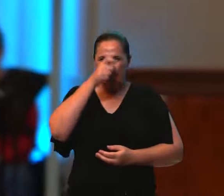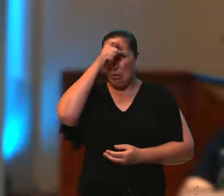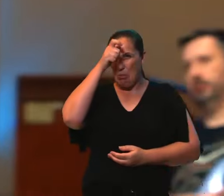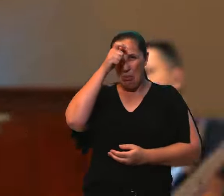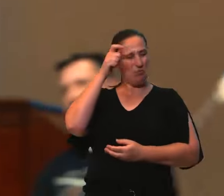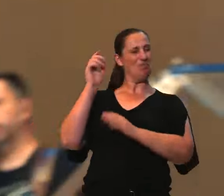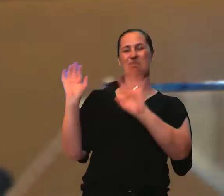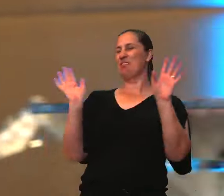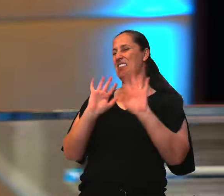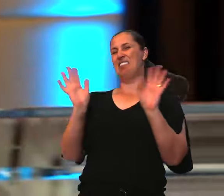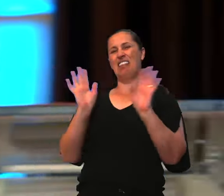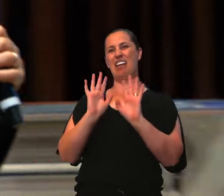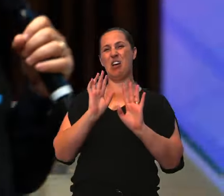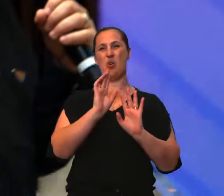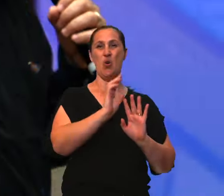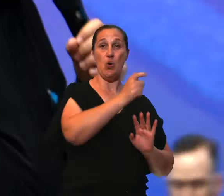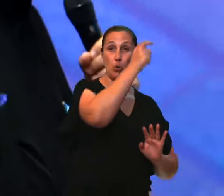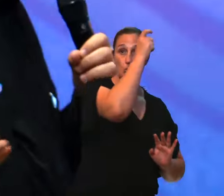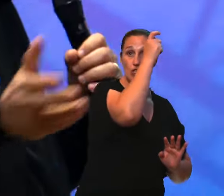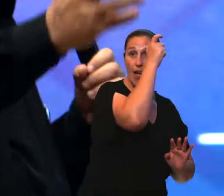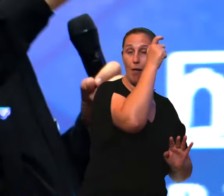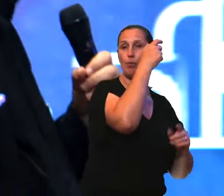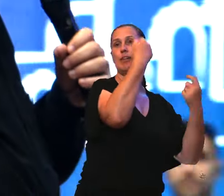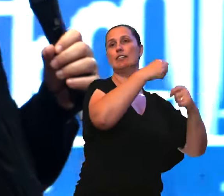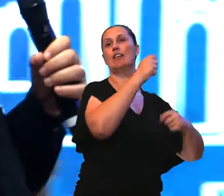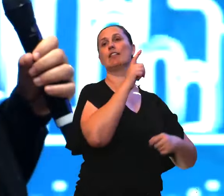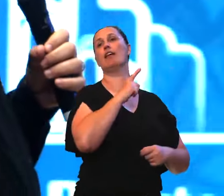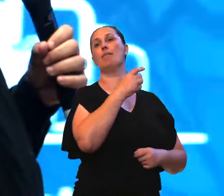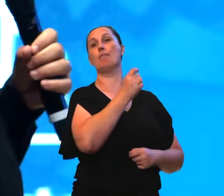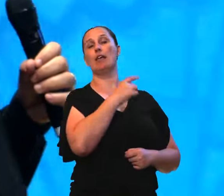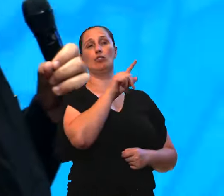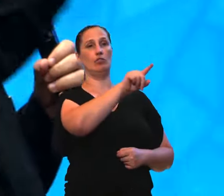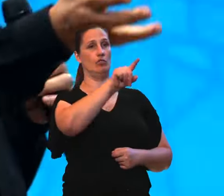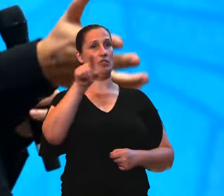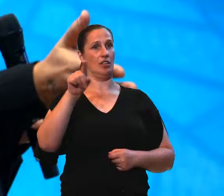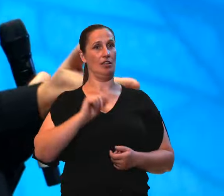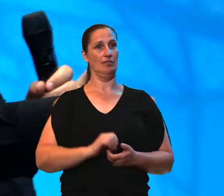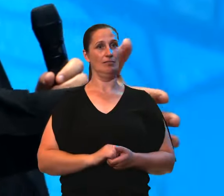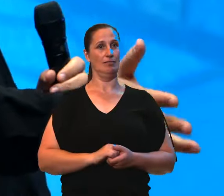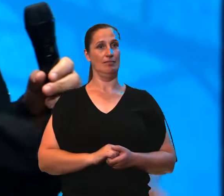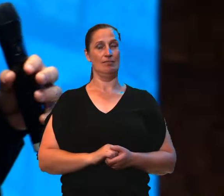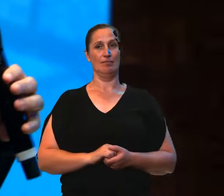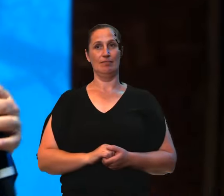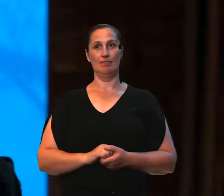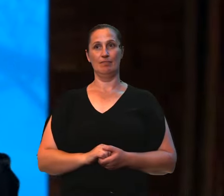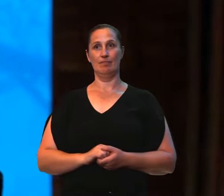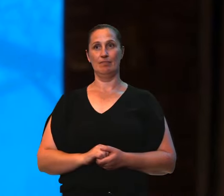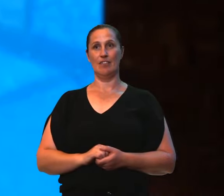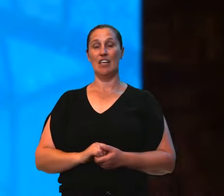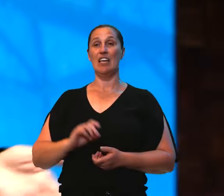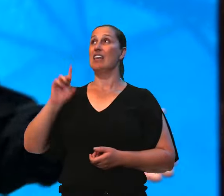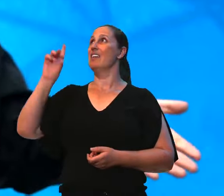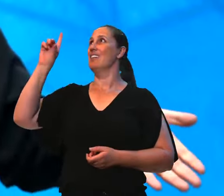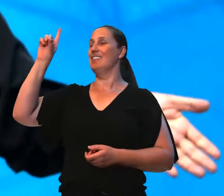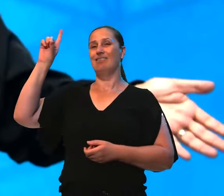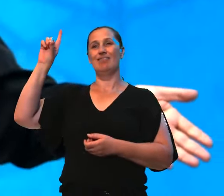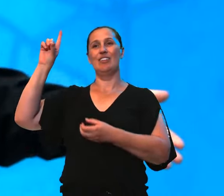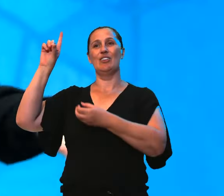Eles é que T medo de você e você e Deus espera te dando todas essas coisas que você se